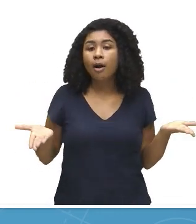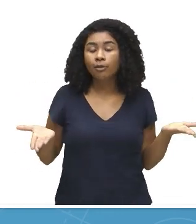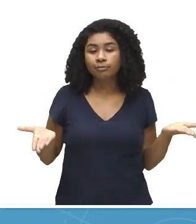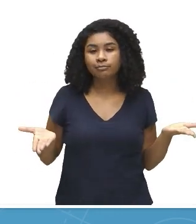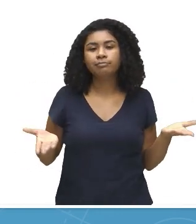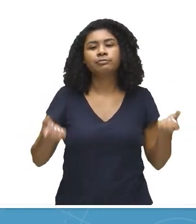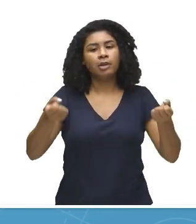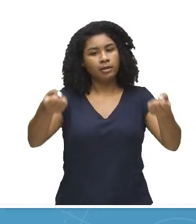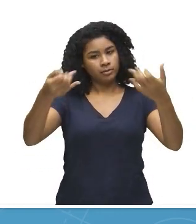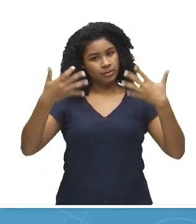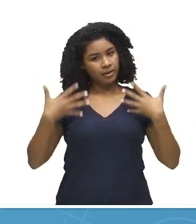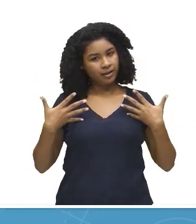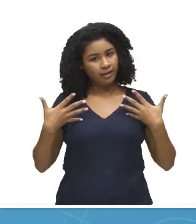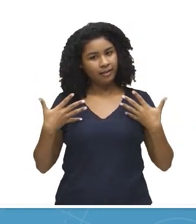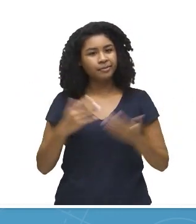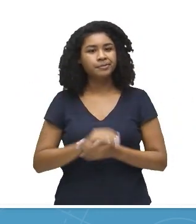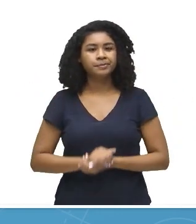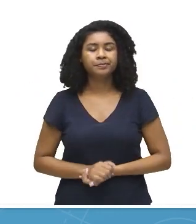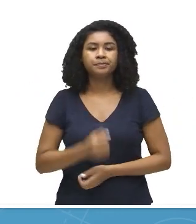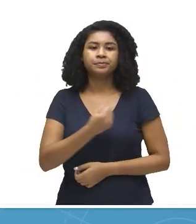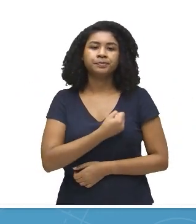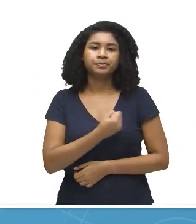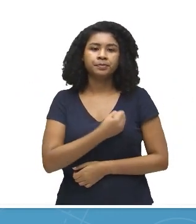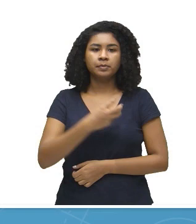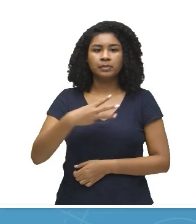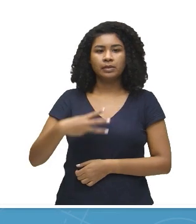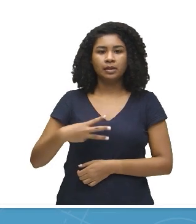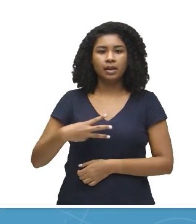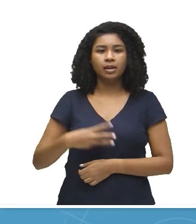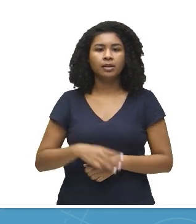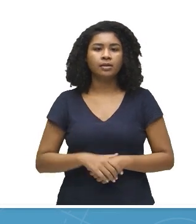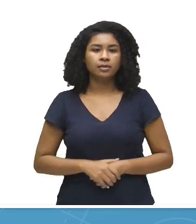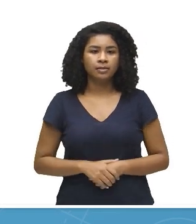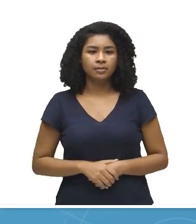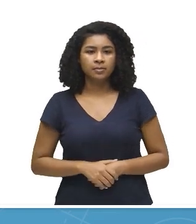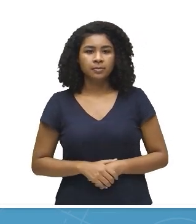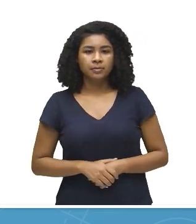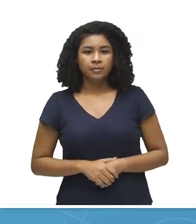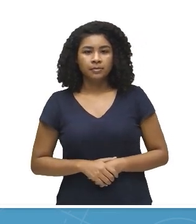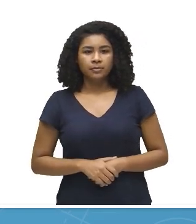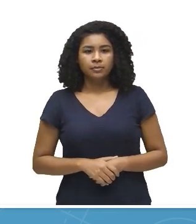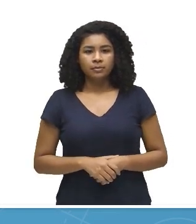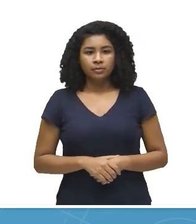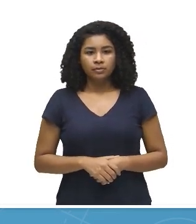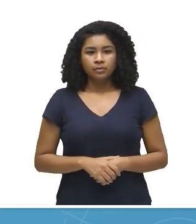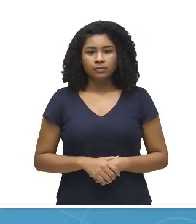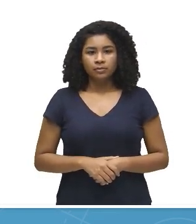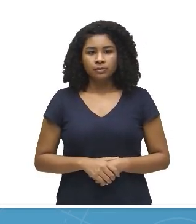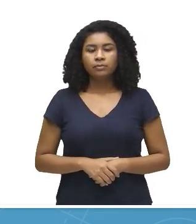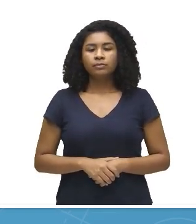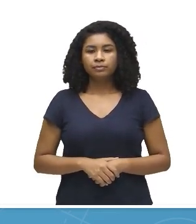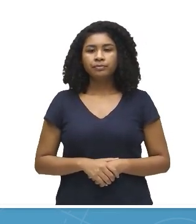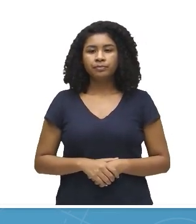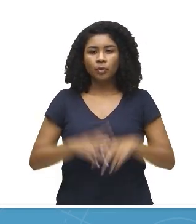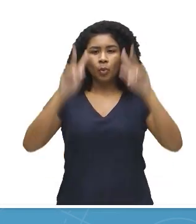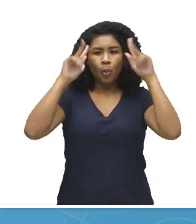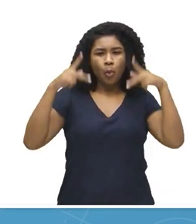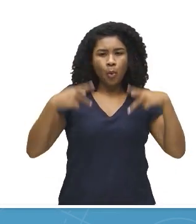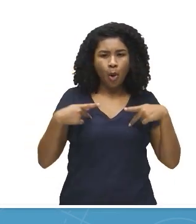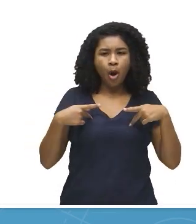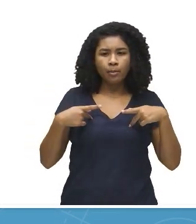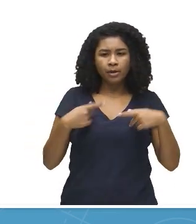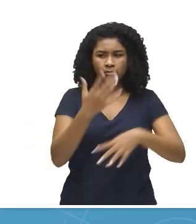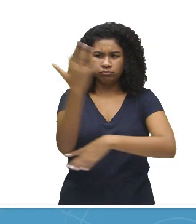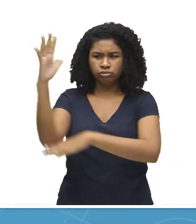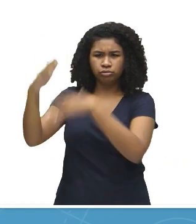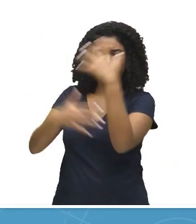ambiental. Na terceira questão, você vai dizer aí de qual forma as atividades humanas prejudicam o meio